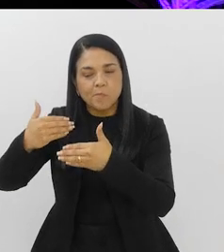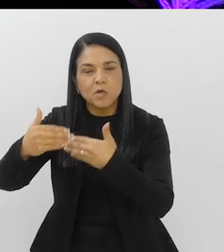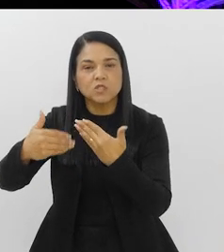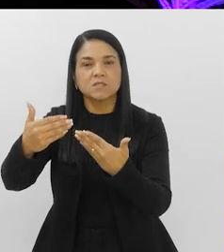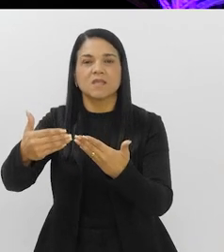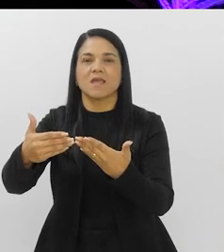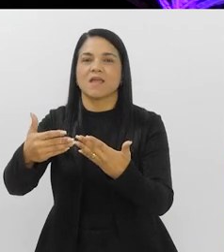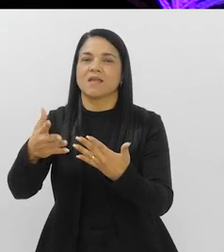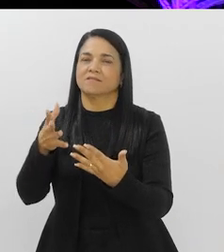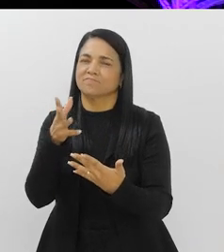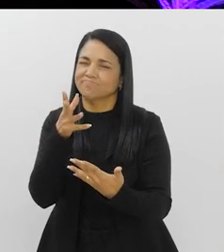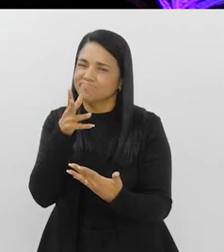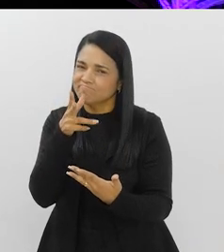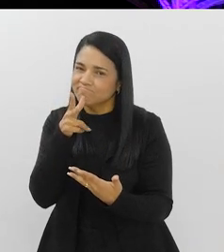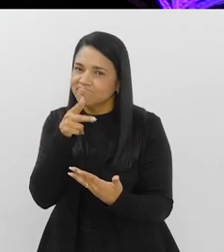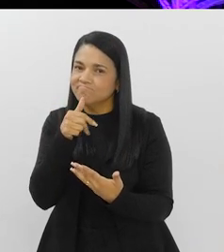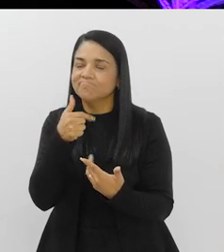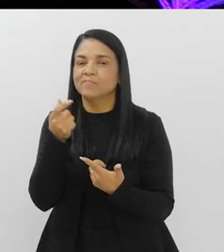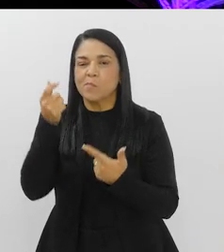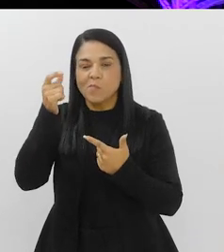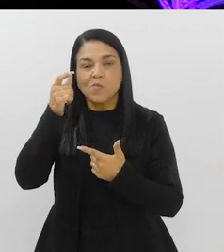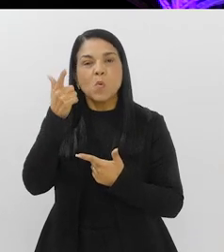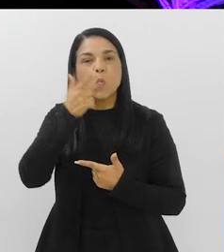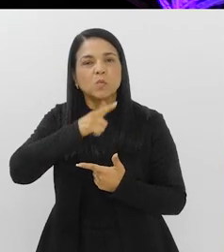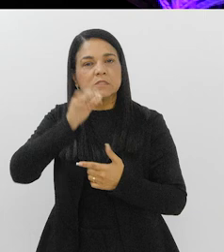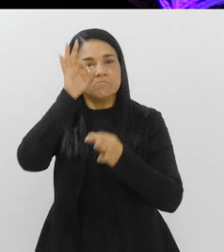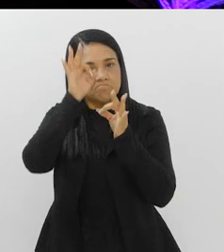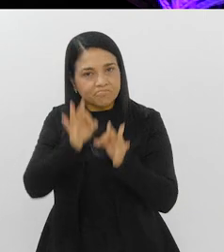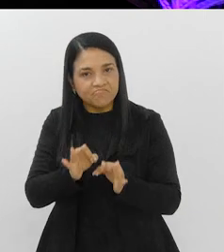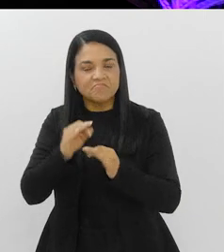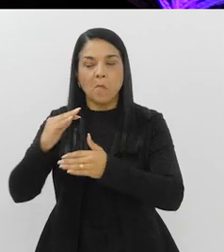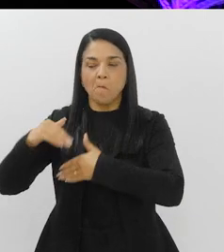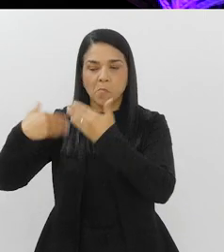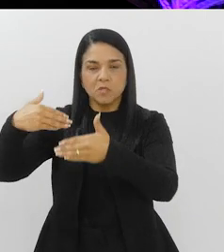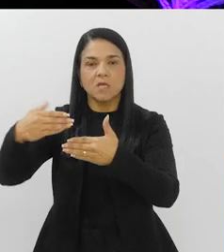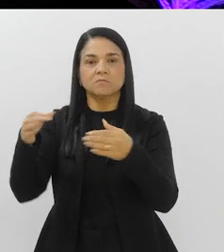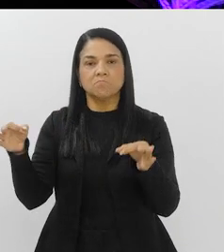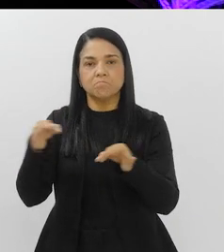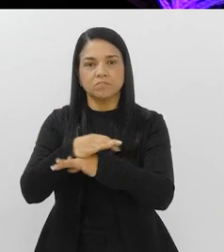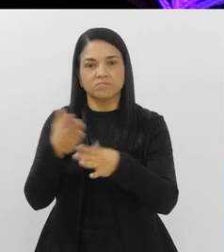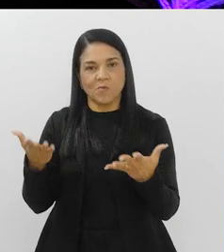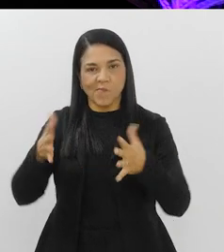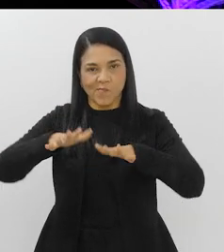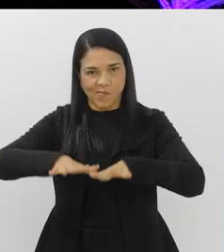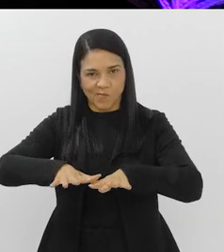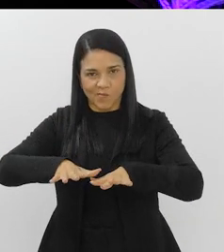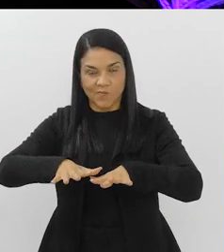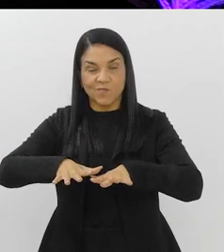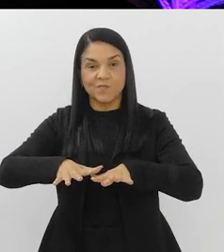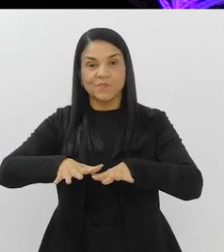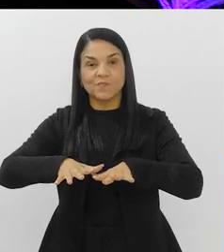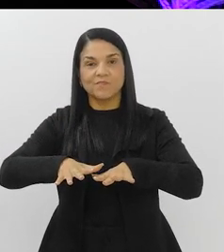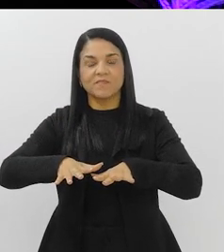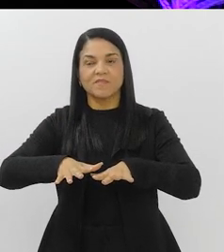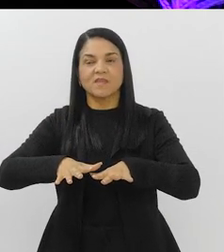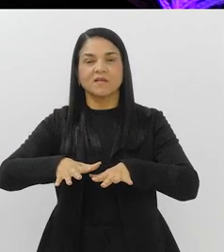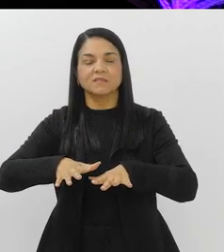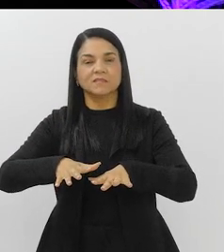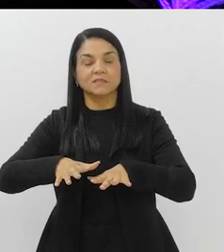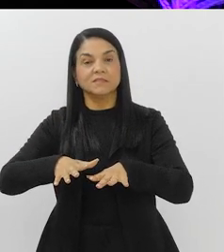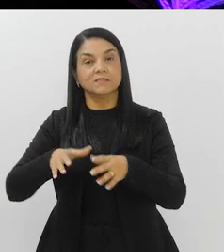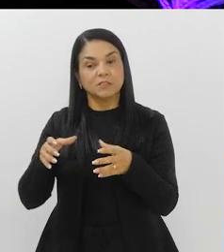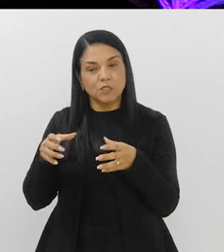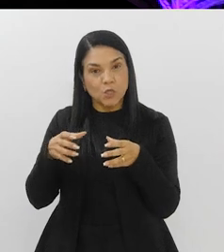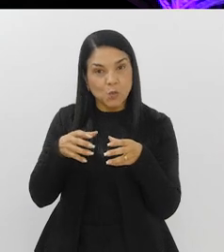processo uma caminhada longa até a gente de fato ter um um processo de inclusão completo né E então a gente